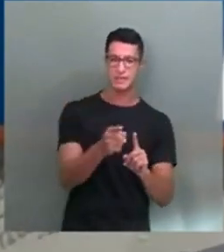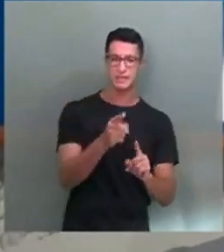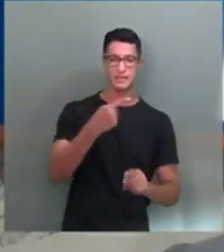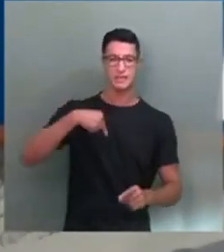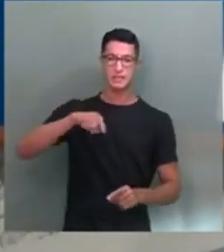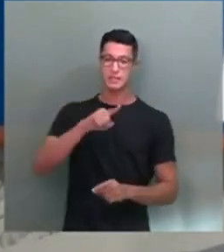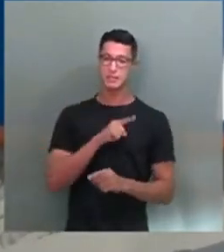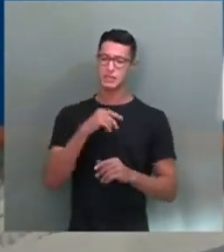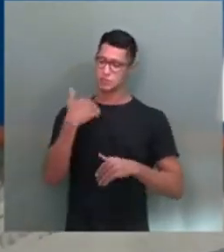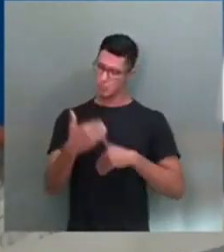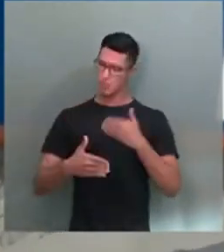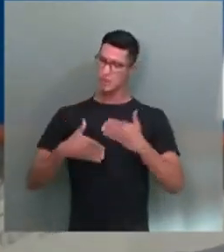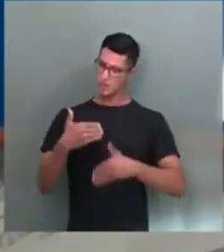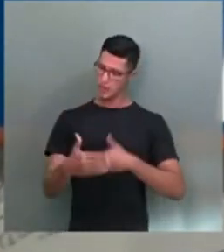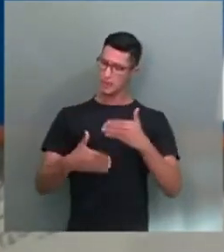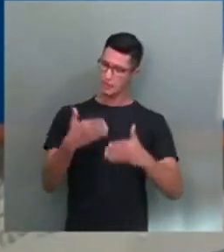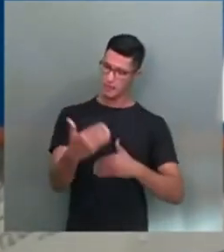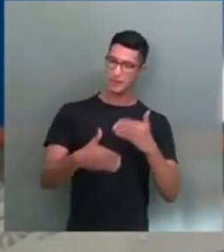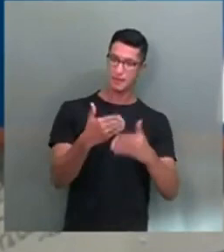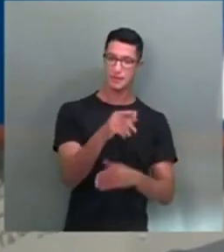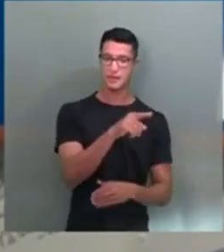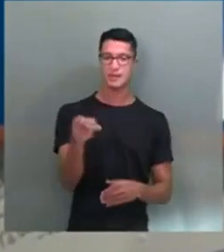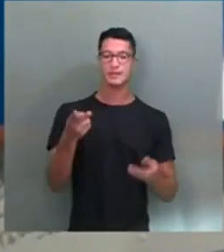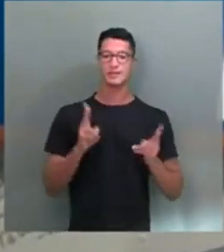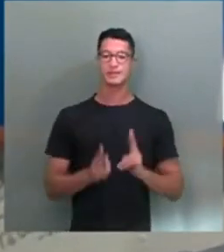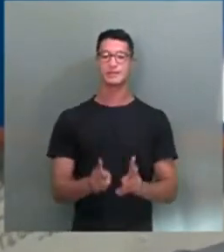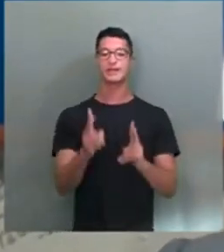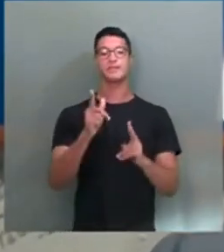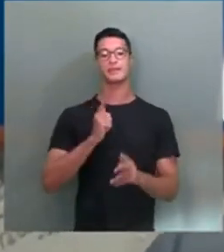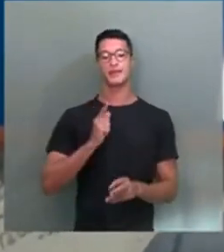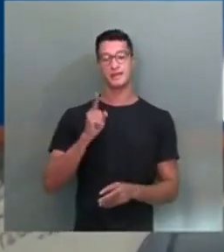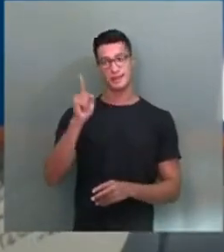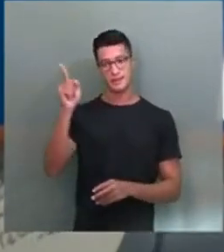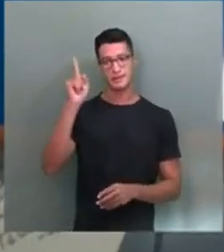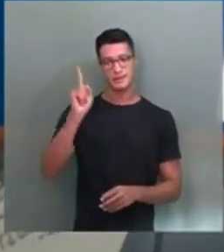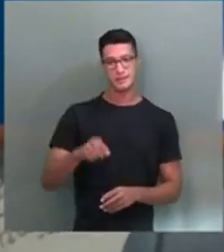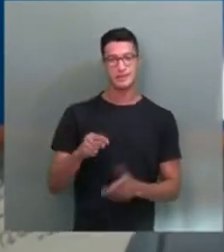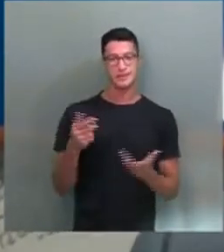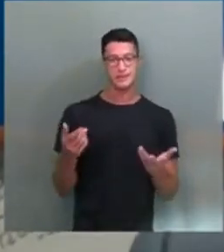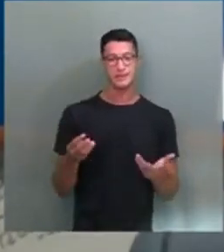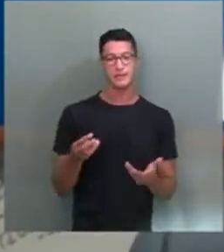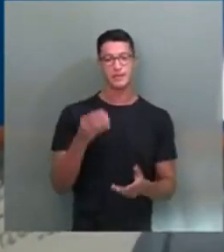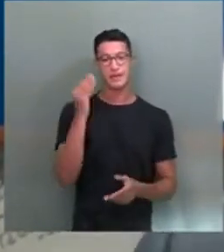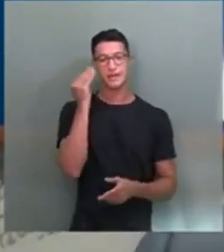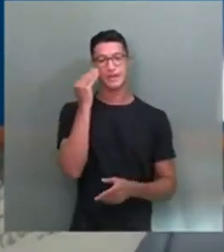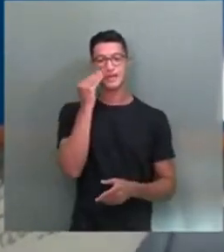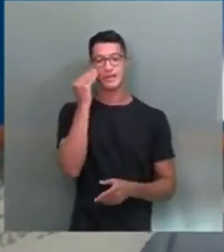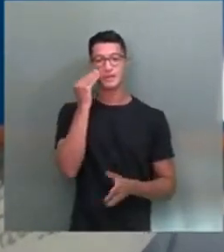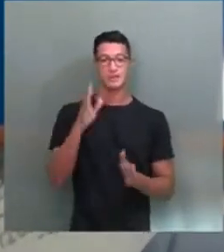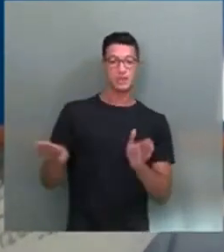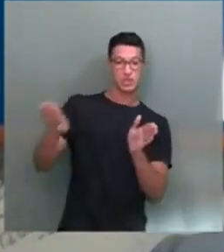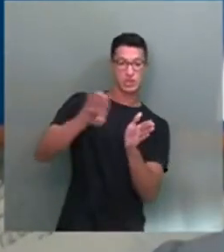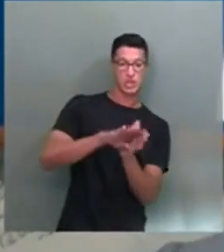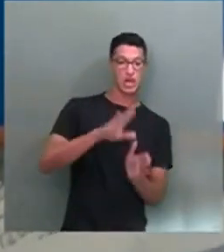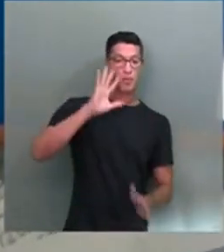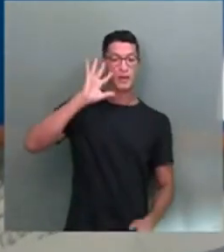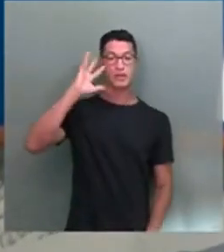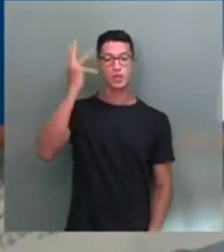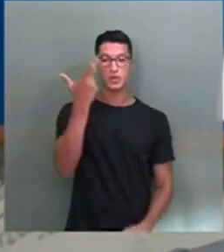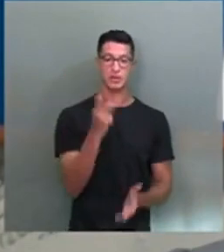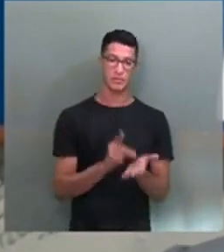gente caminha, e ele sempre está lá. Era uma tentativa de chegar a uma solução